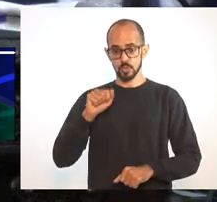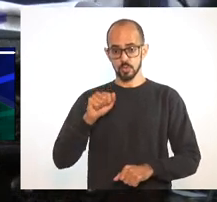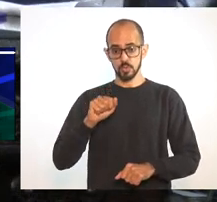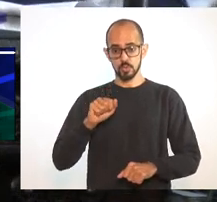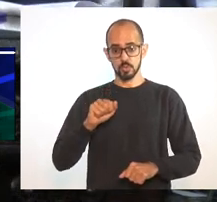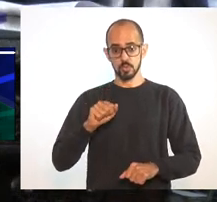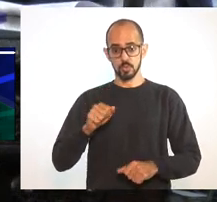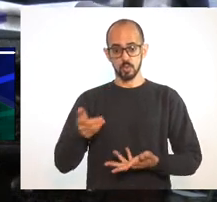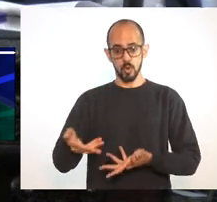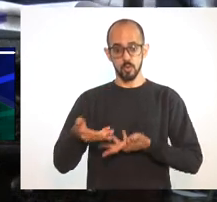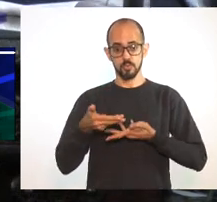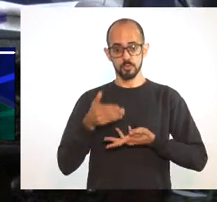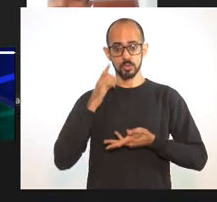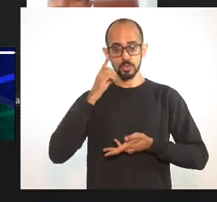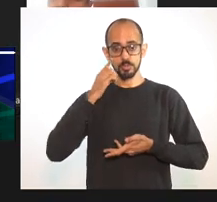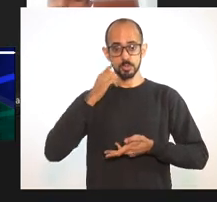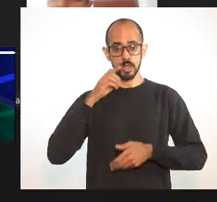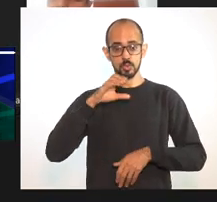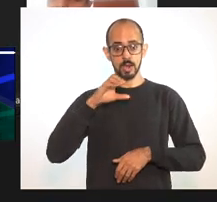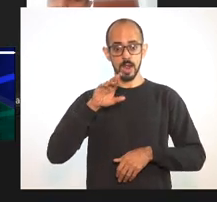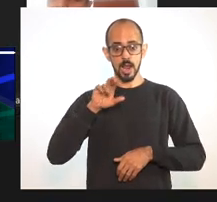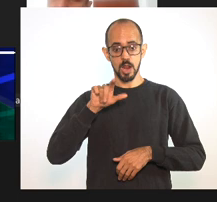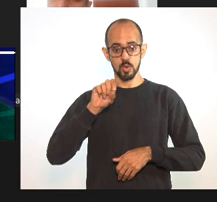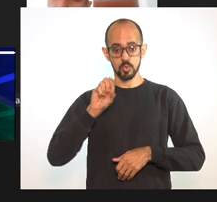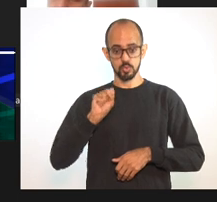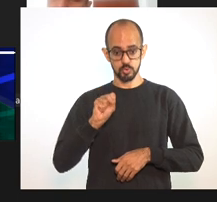presidente, deputado Carlos Mink.